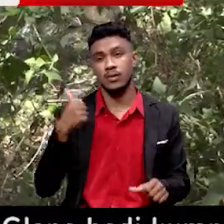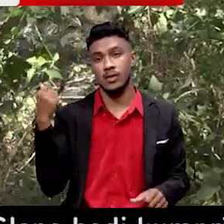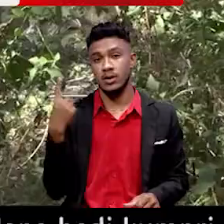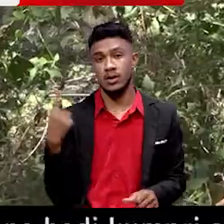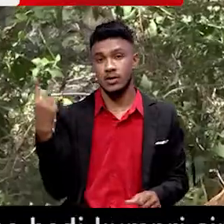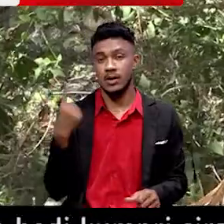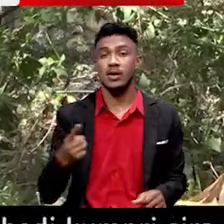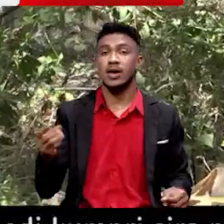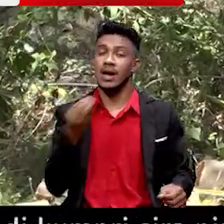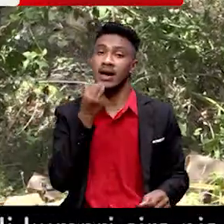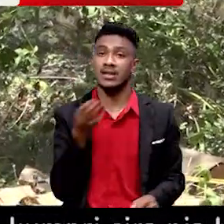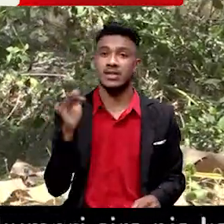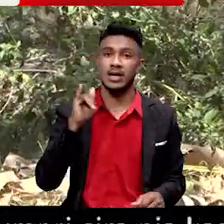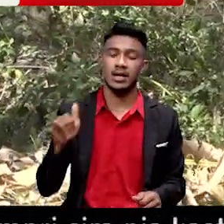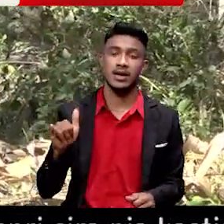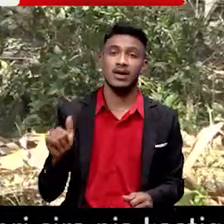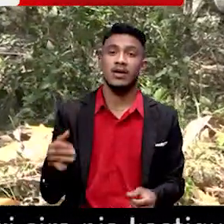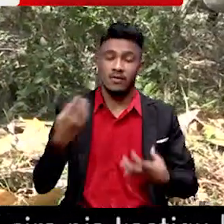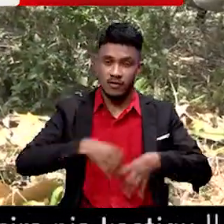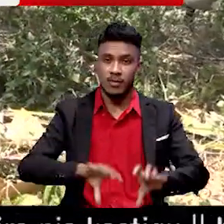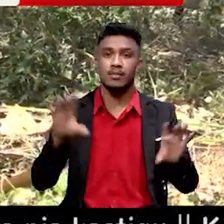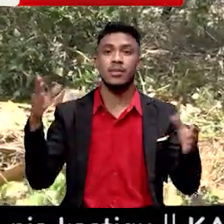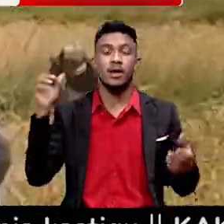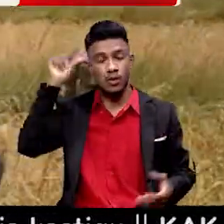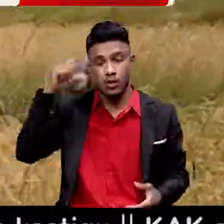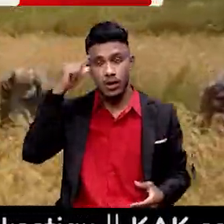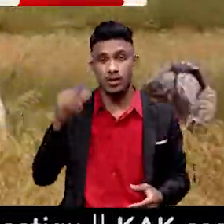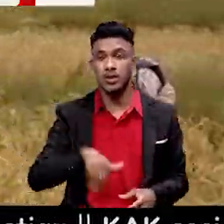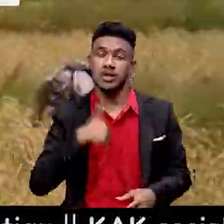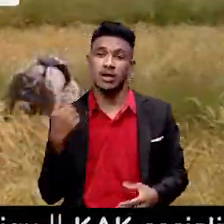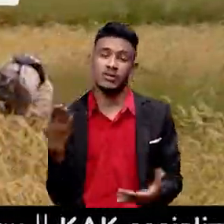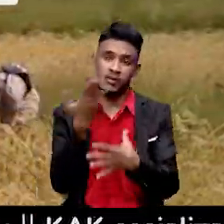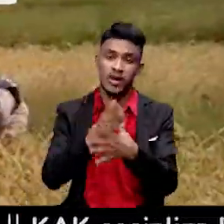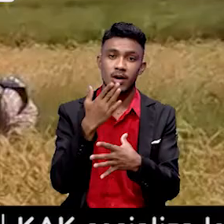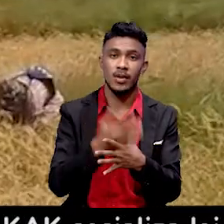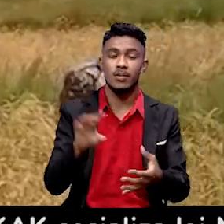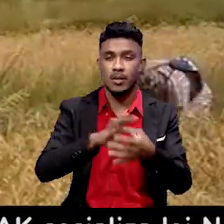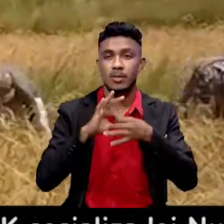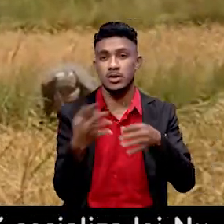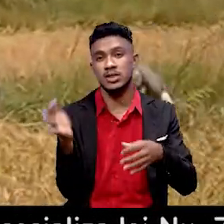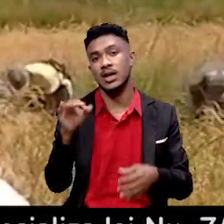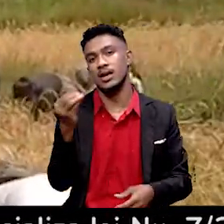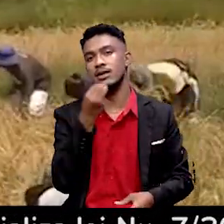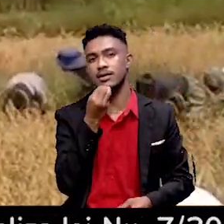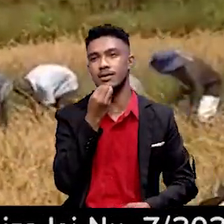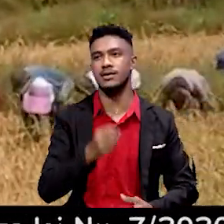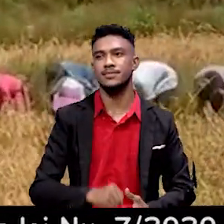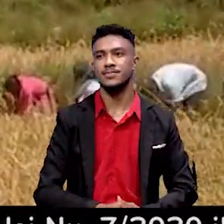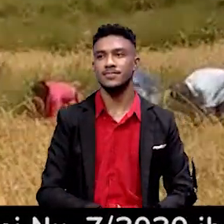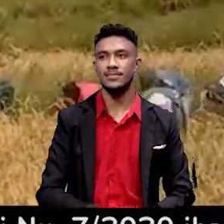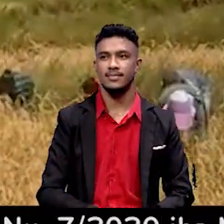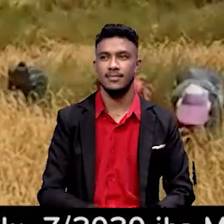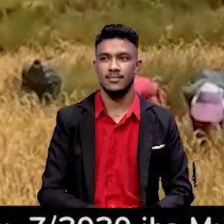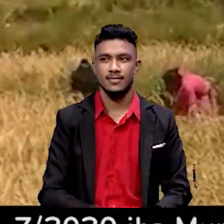plano, produto sirane balon sira fa amba governo, no balum faheba membro sira hodi consumo. Abraão Amaral, Adérito